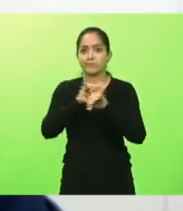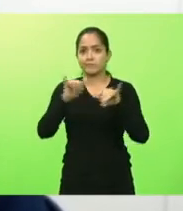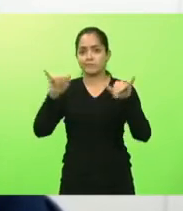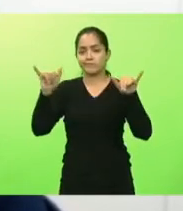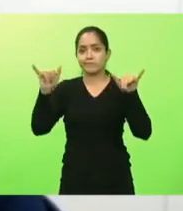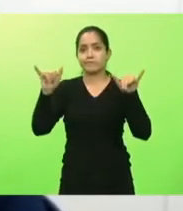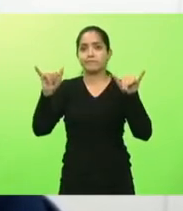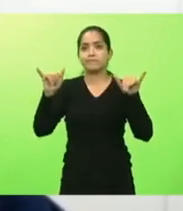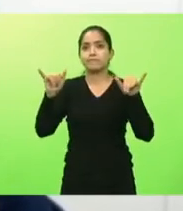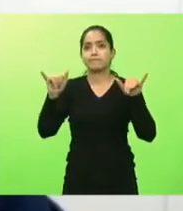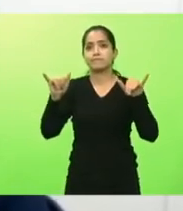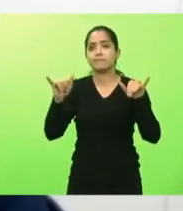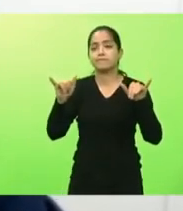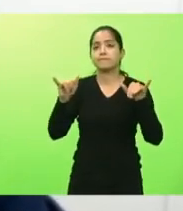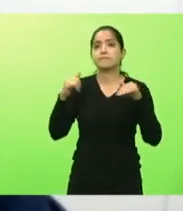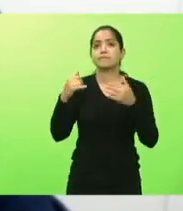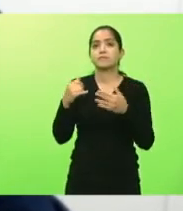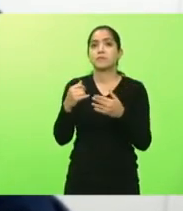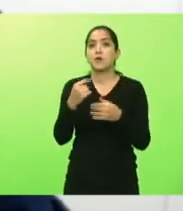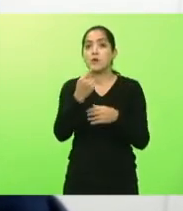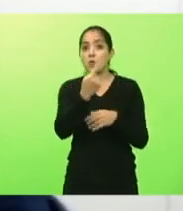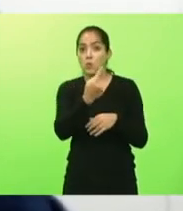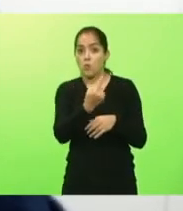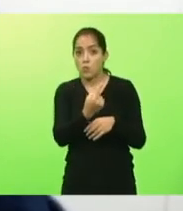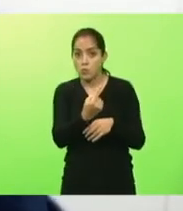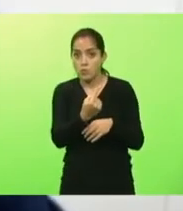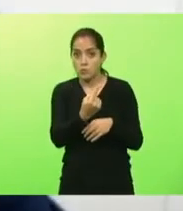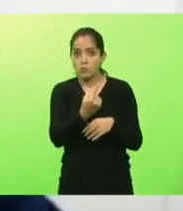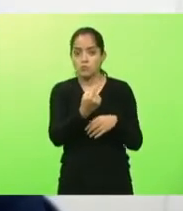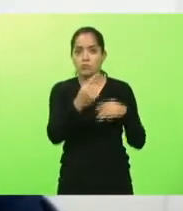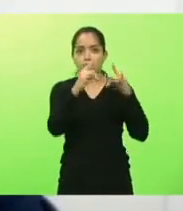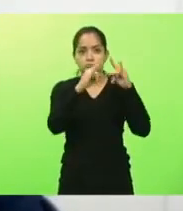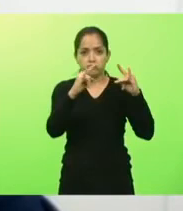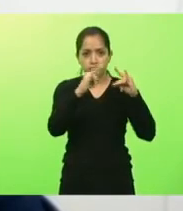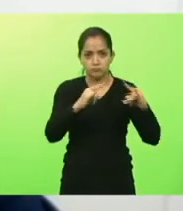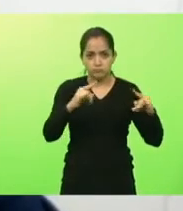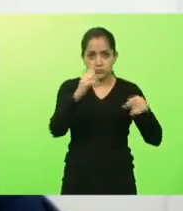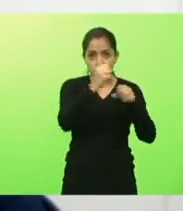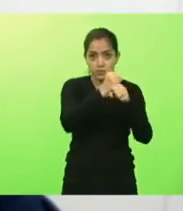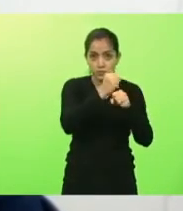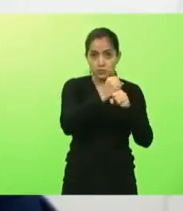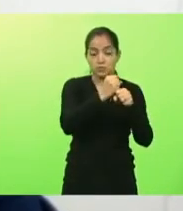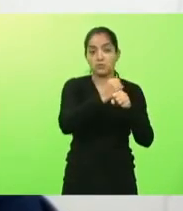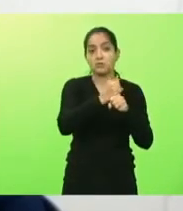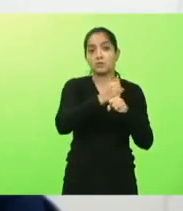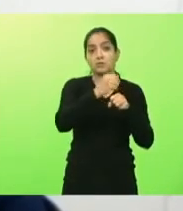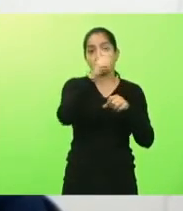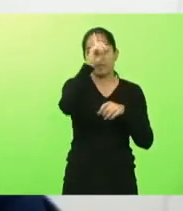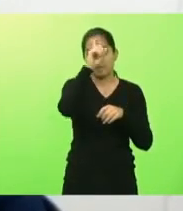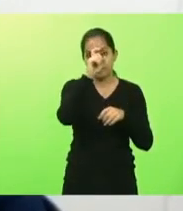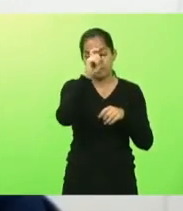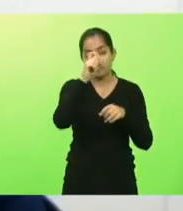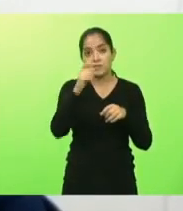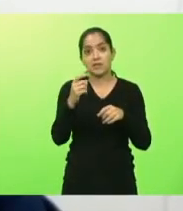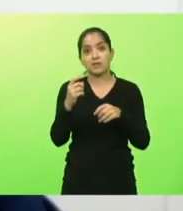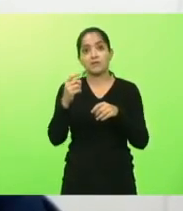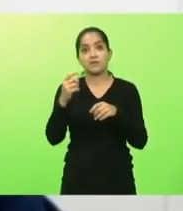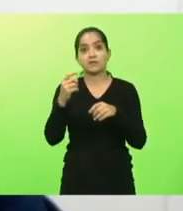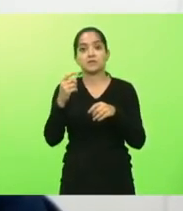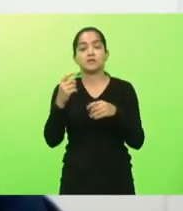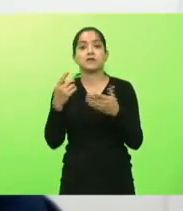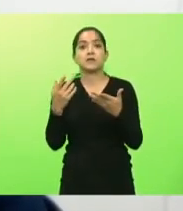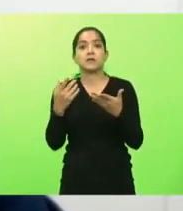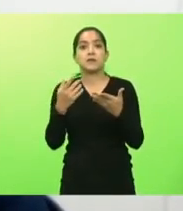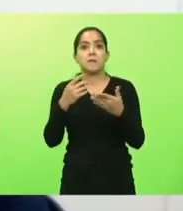estadual que, ao invés de um, iria fazer 10 hospitais de campanha, 1.000 leitos de hospital de